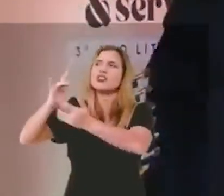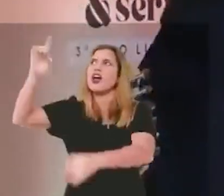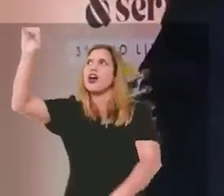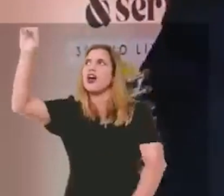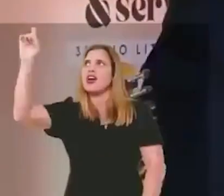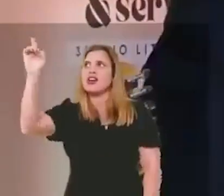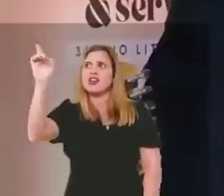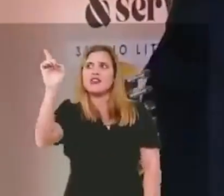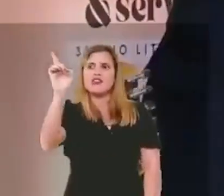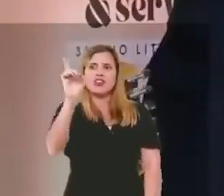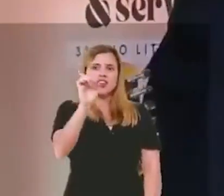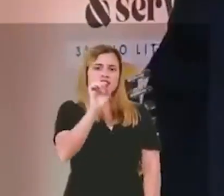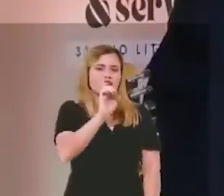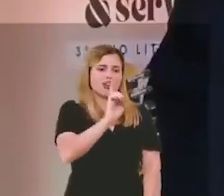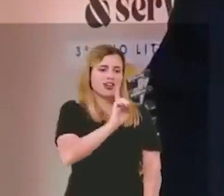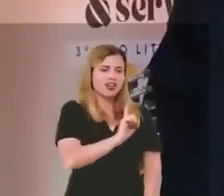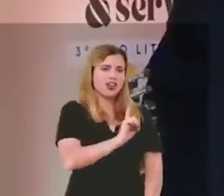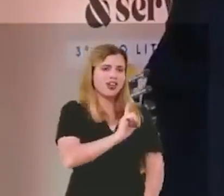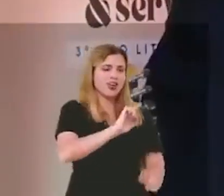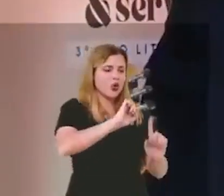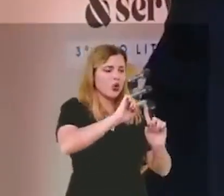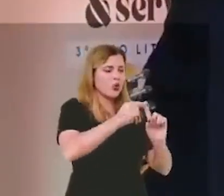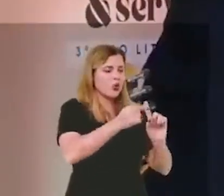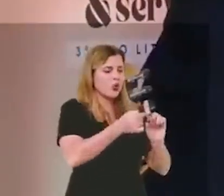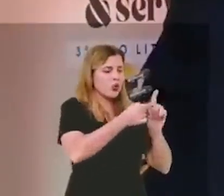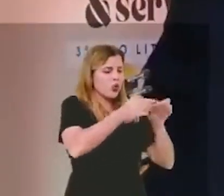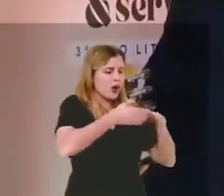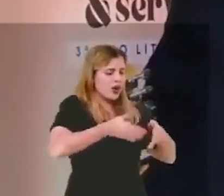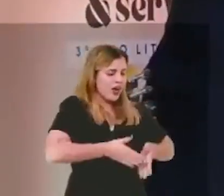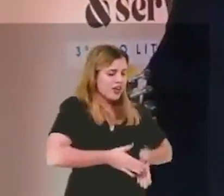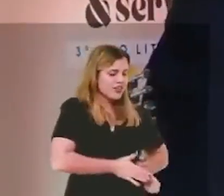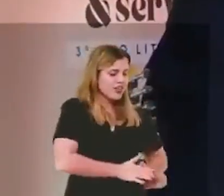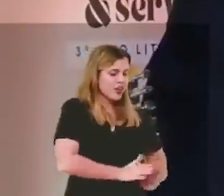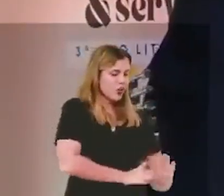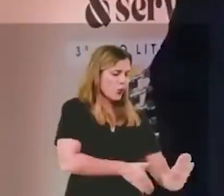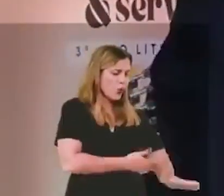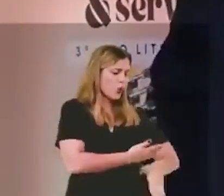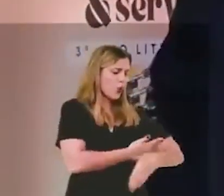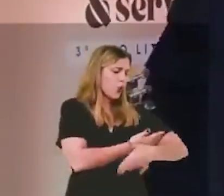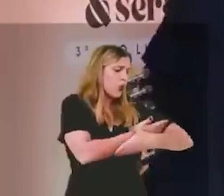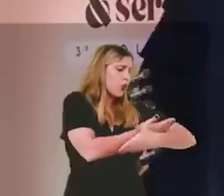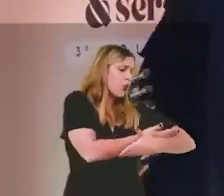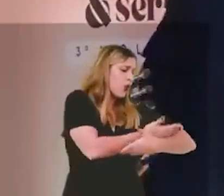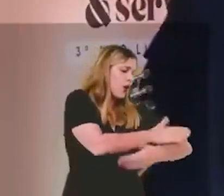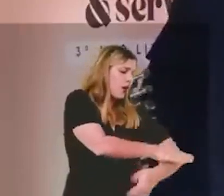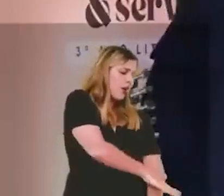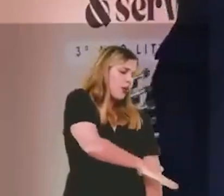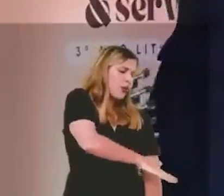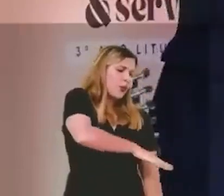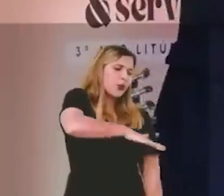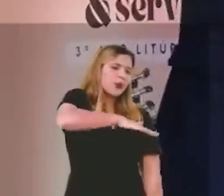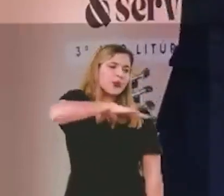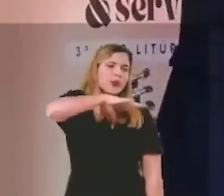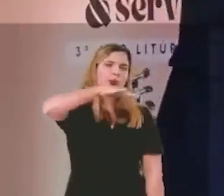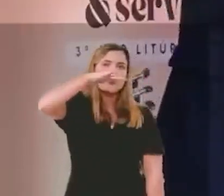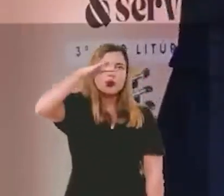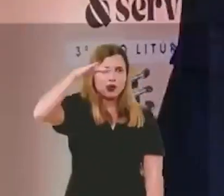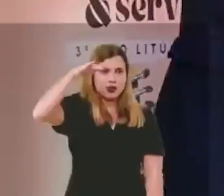E a resposta é o verbo eterno, pessoal, divino, autoexistente, criador, o verbo que é